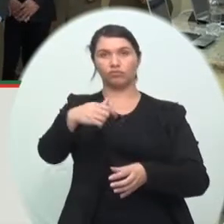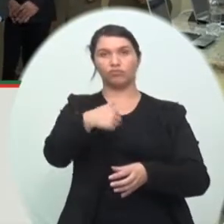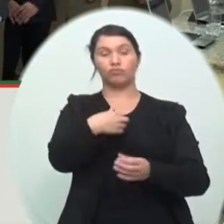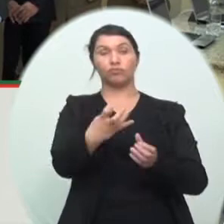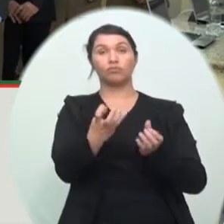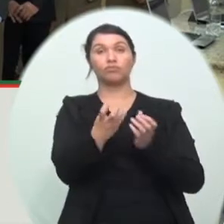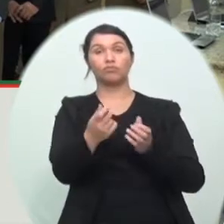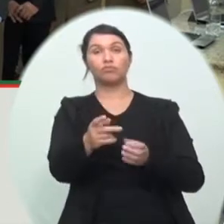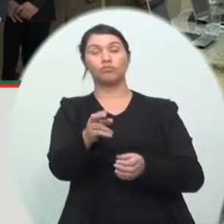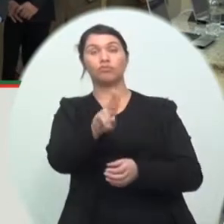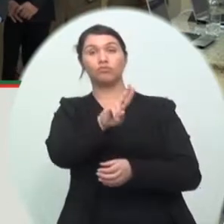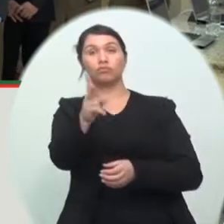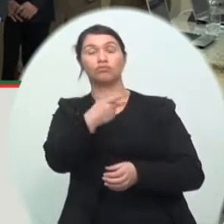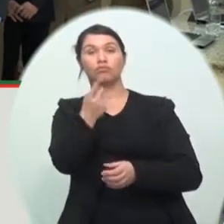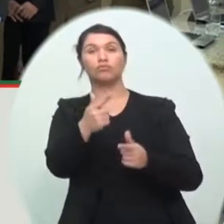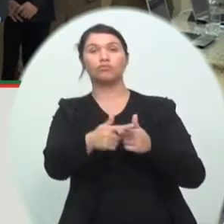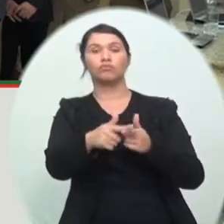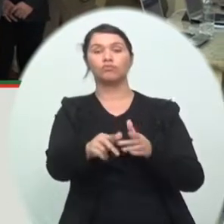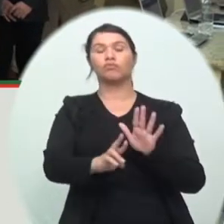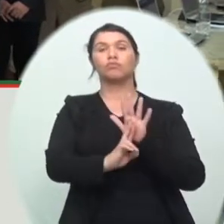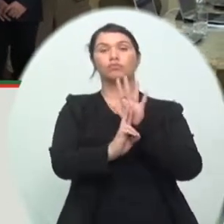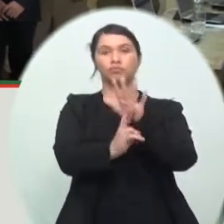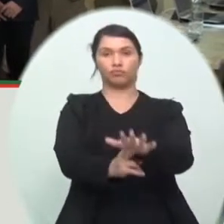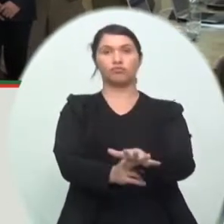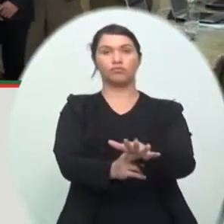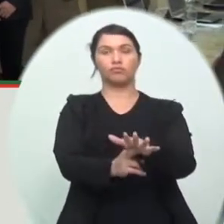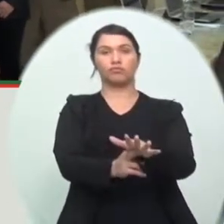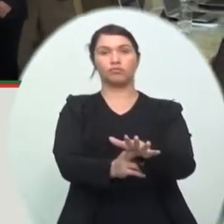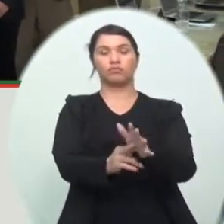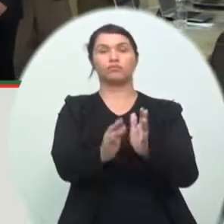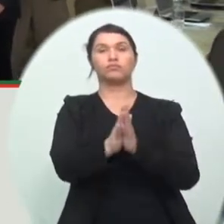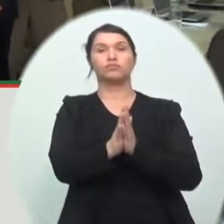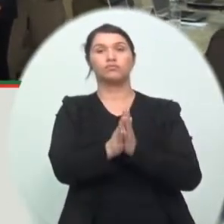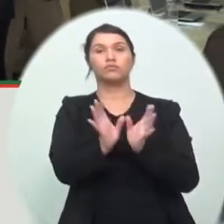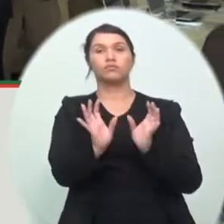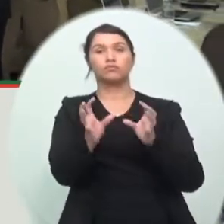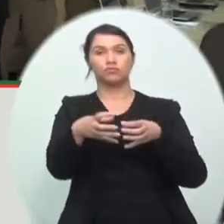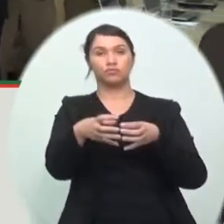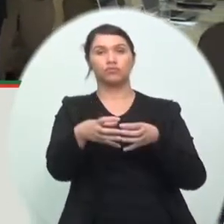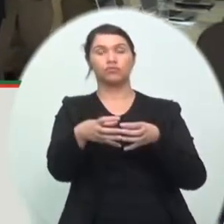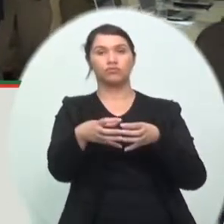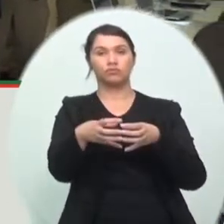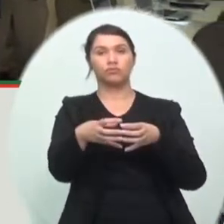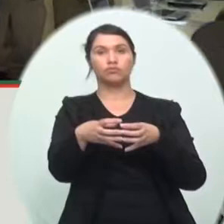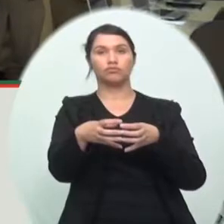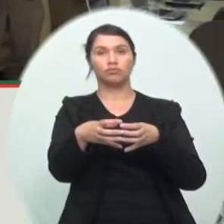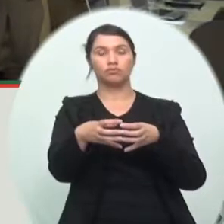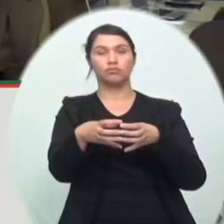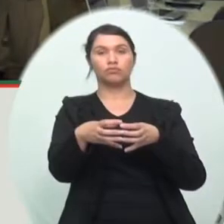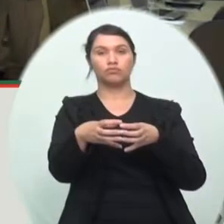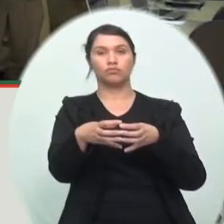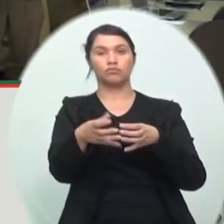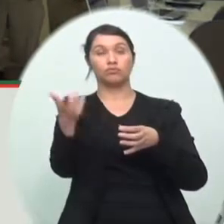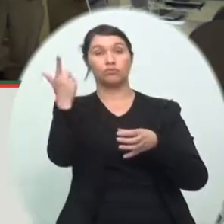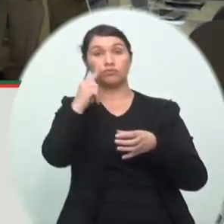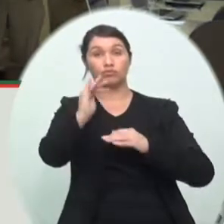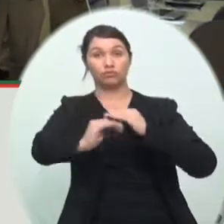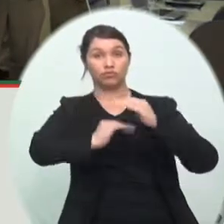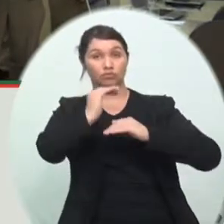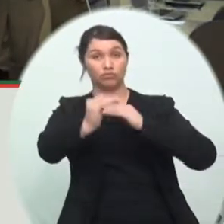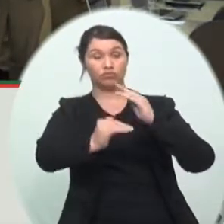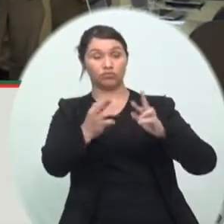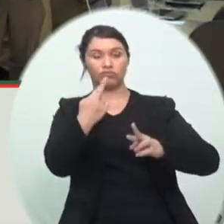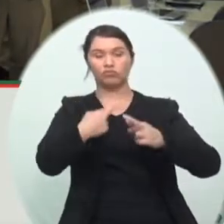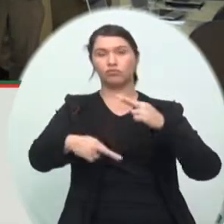estamos representando parte da nossa equipe que construiu esse relacionamento nos últimos anos da nossa